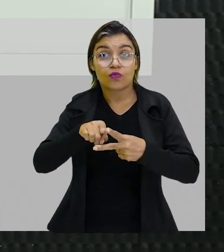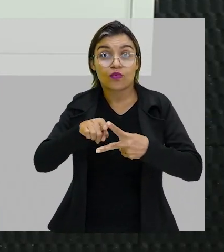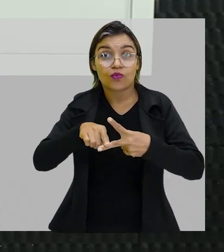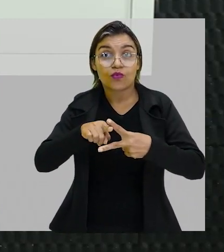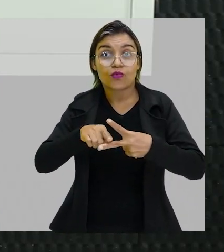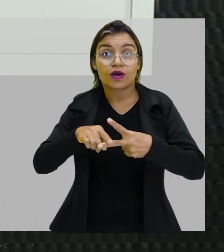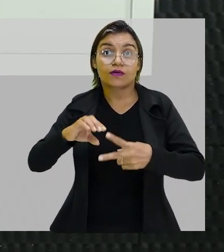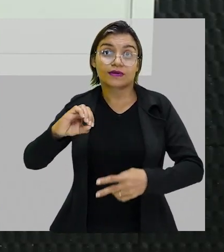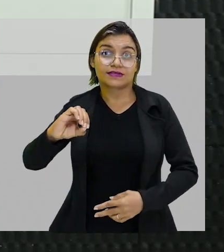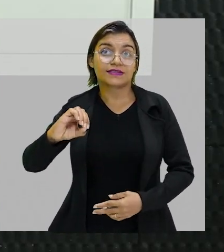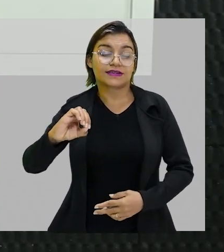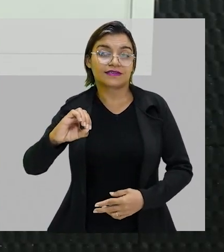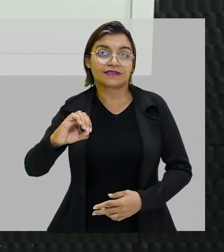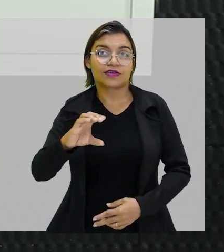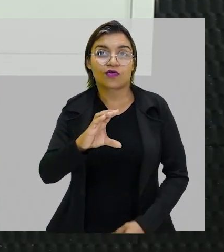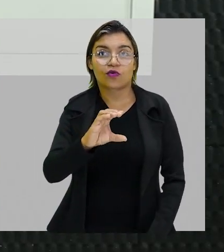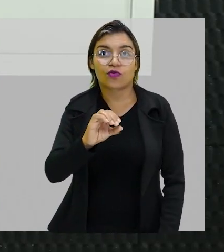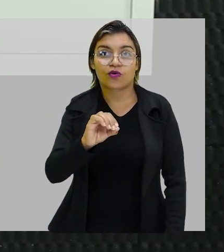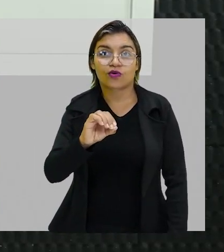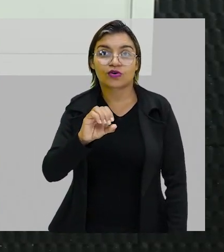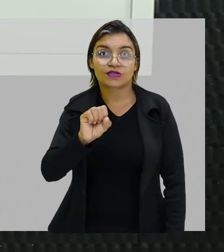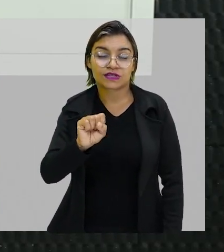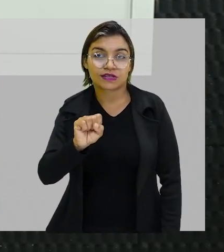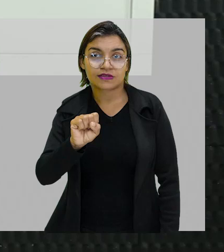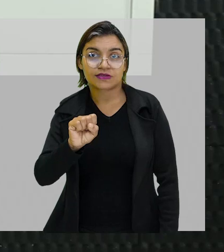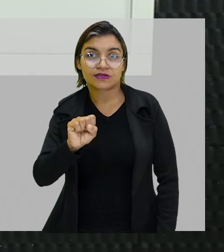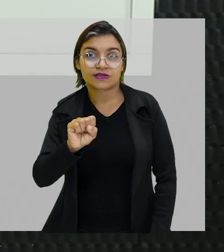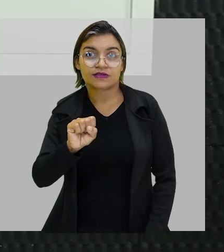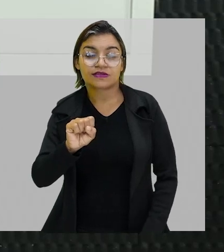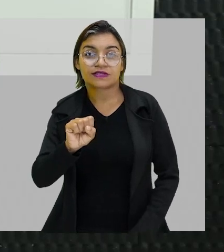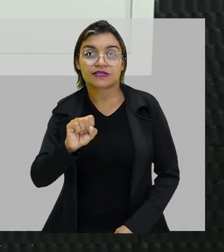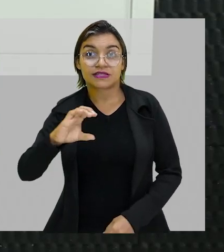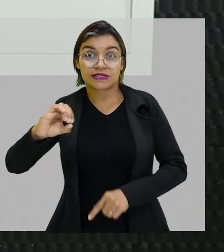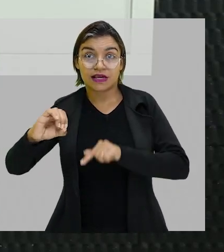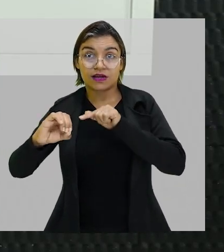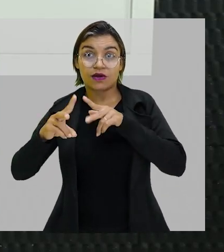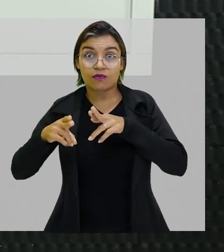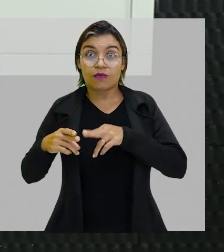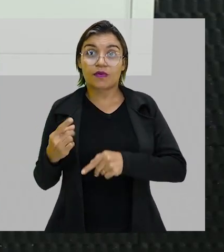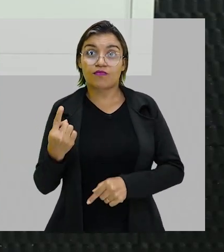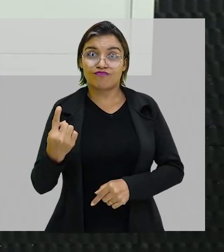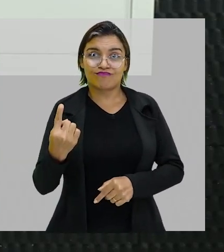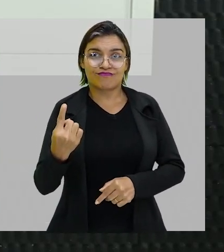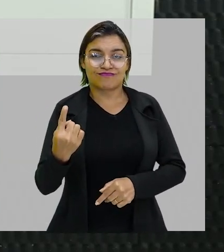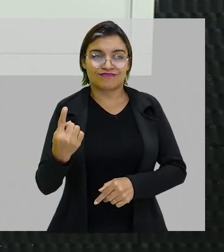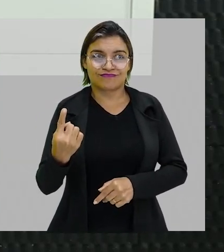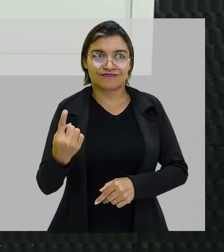E o cosseno de 0 é igual a 1. Né? Fazendo